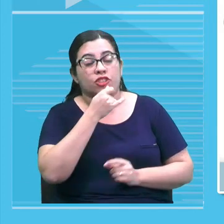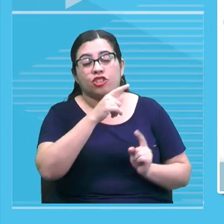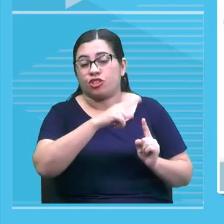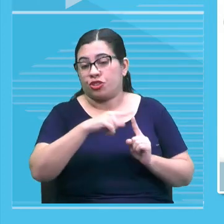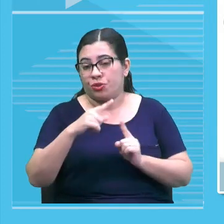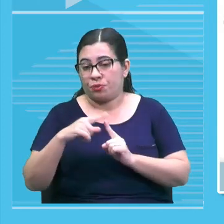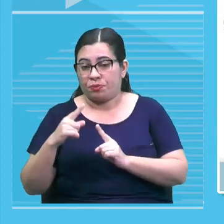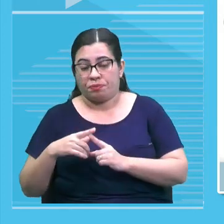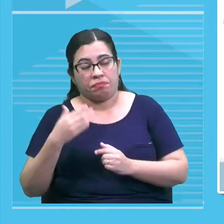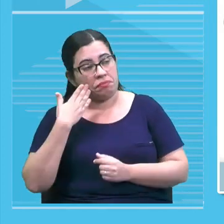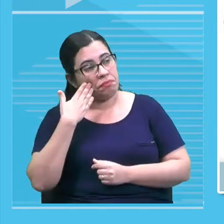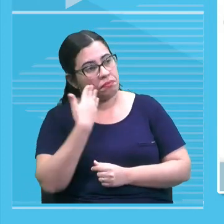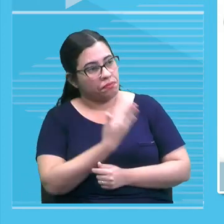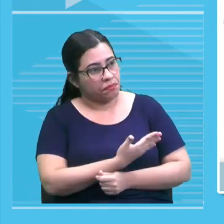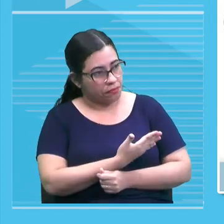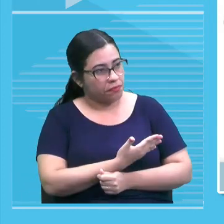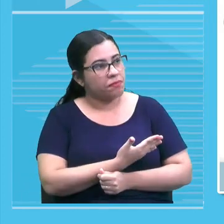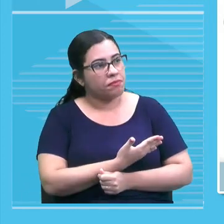eletromagnéticas